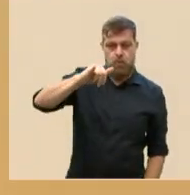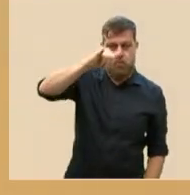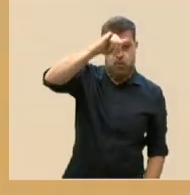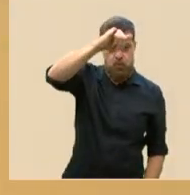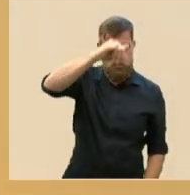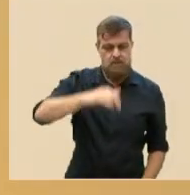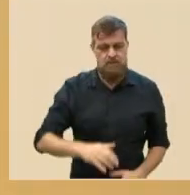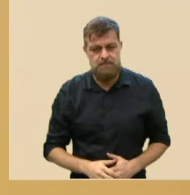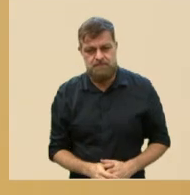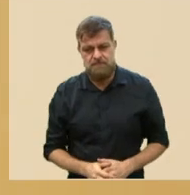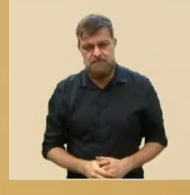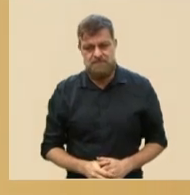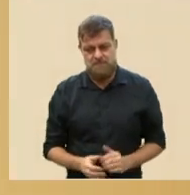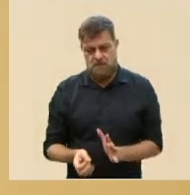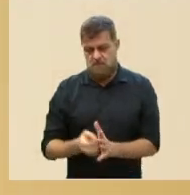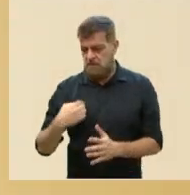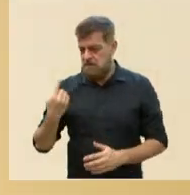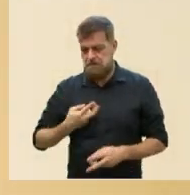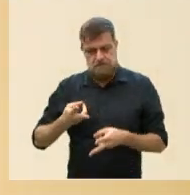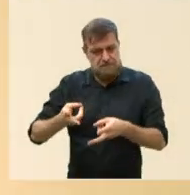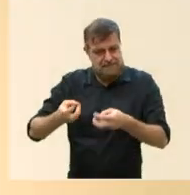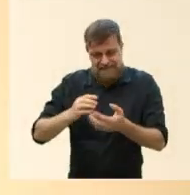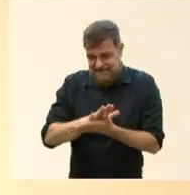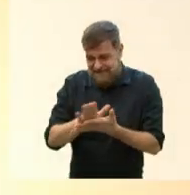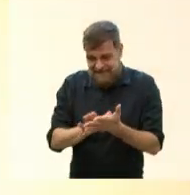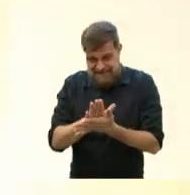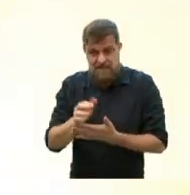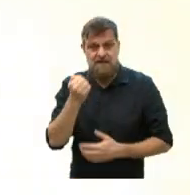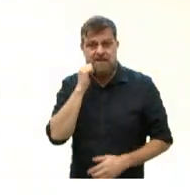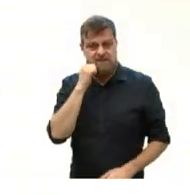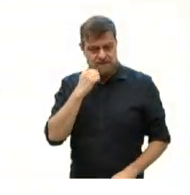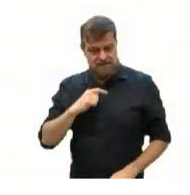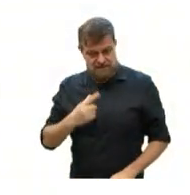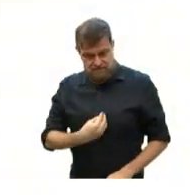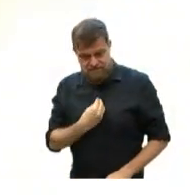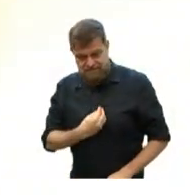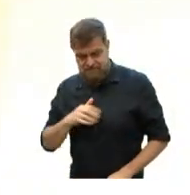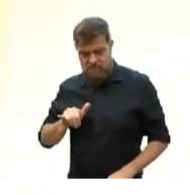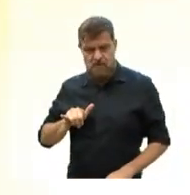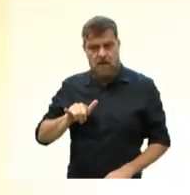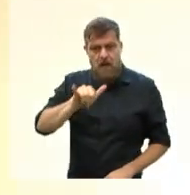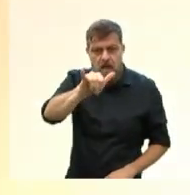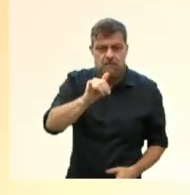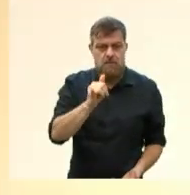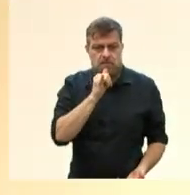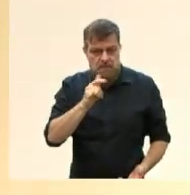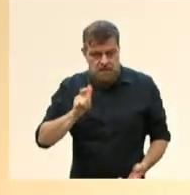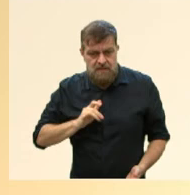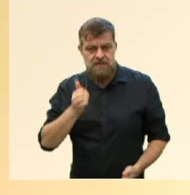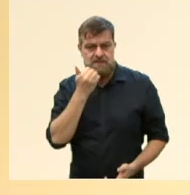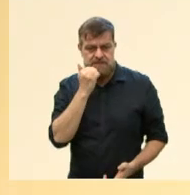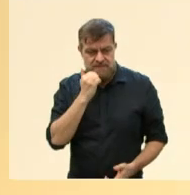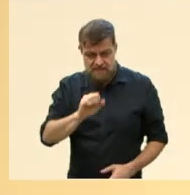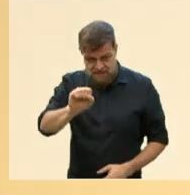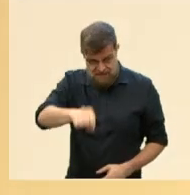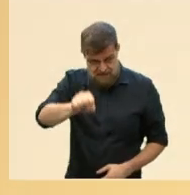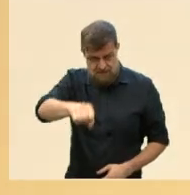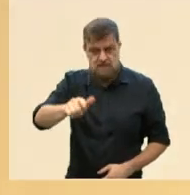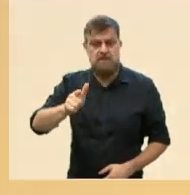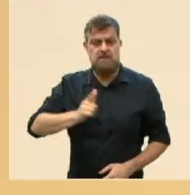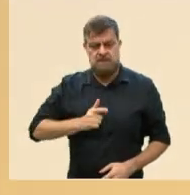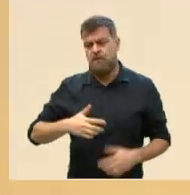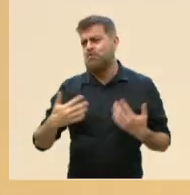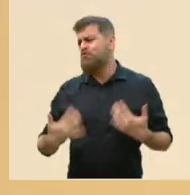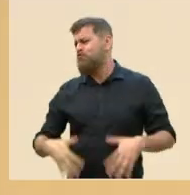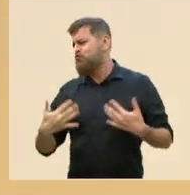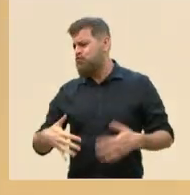avião. Agora, muitas coisas a gente nem percebe que tem ciência, né? A gente falou do avião, por exemplo, tem ciência, né? Tem muita ciência, na